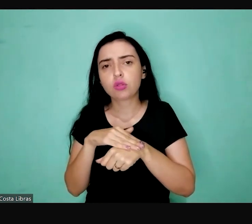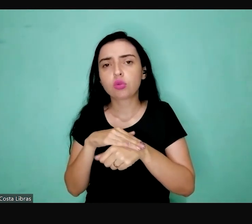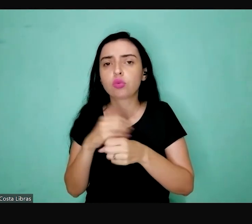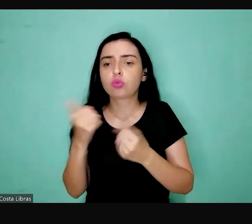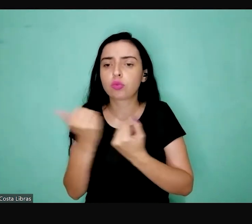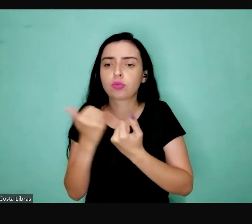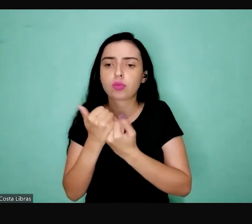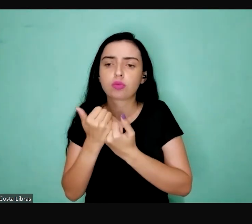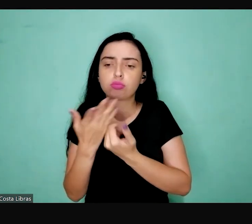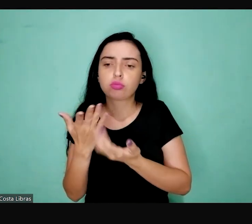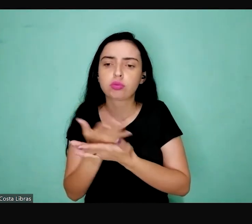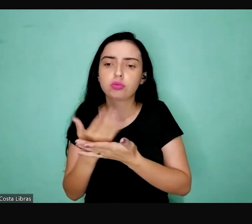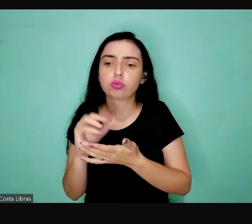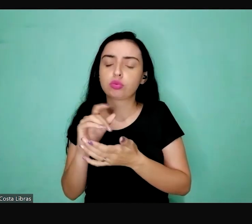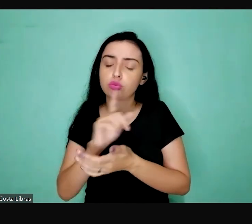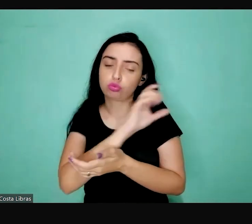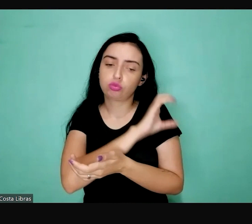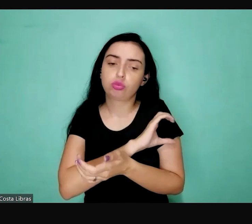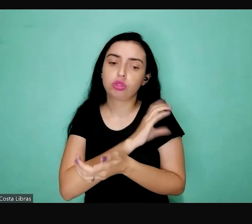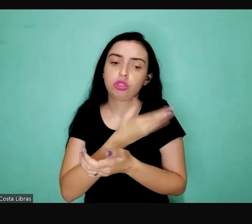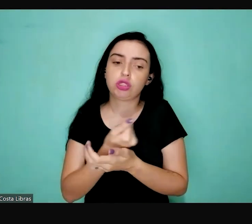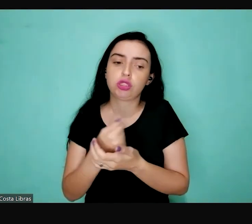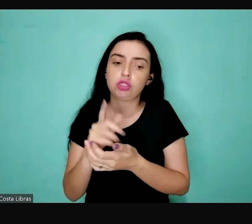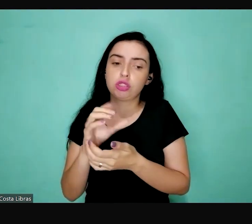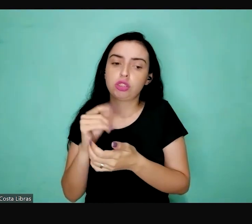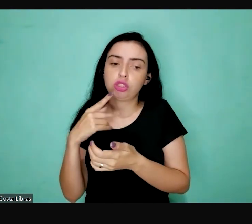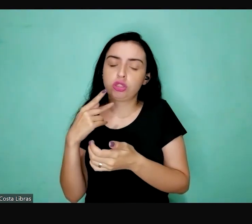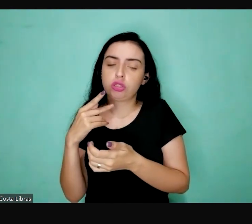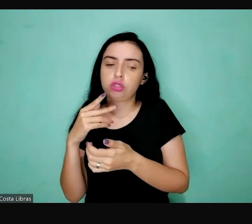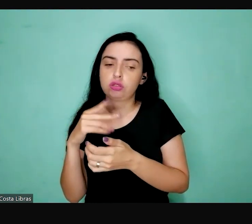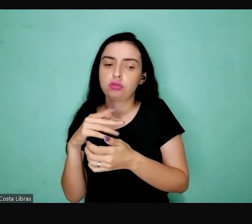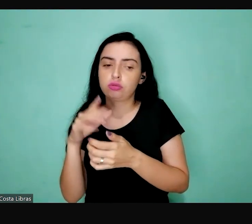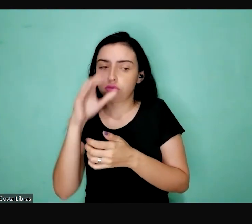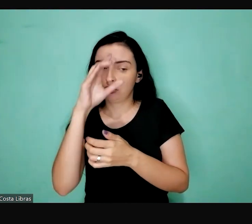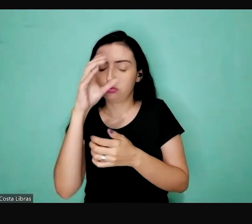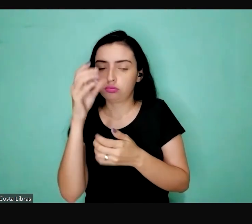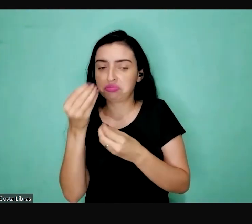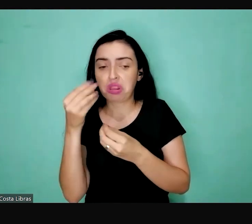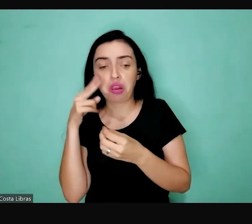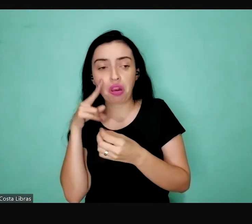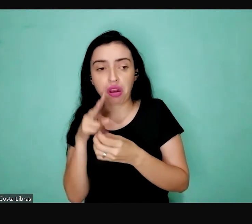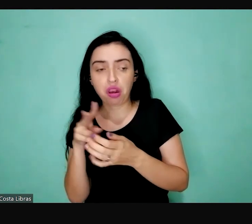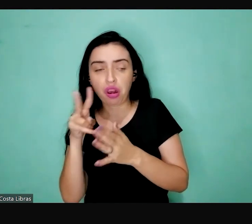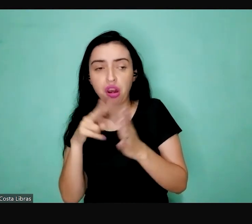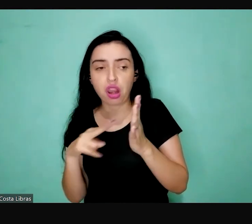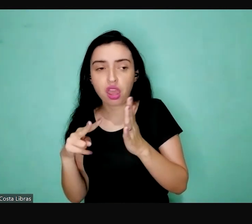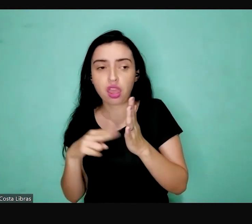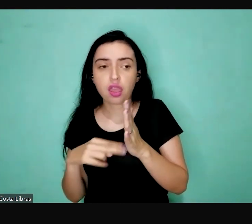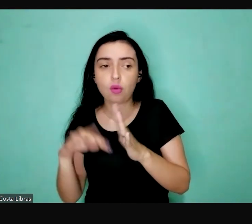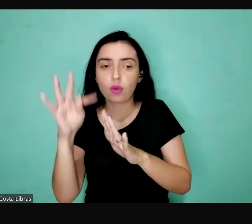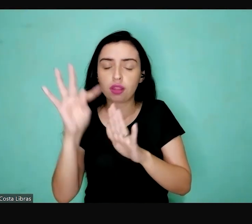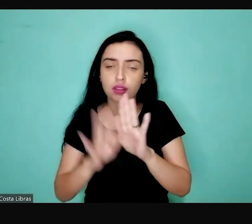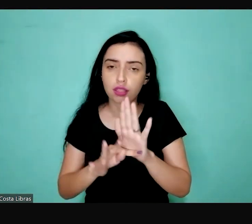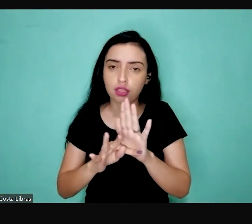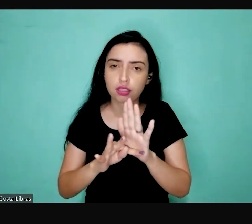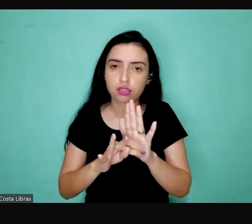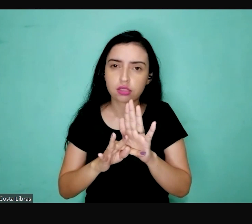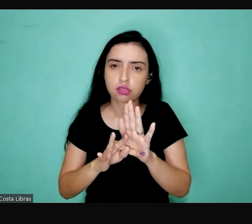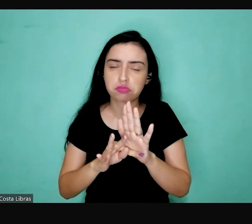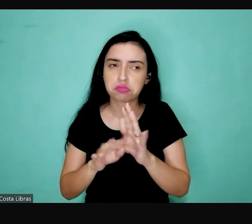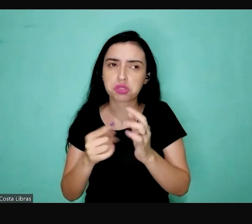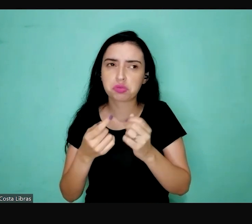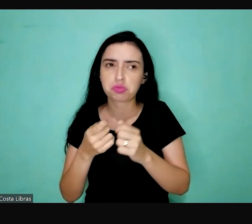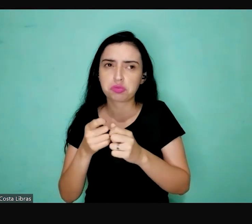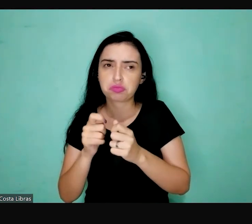de gabinete, na verdade. Há muitas pessoas que leem a tese, que nós temos um mecanismo que